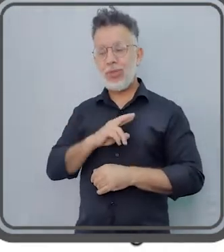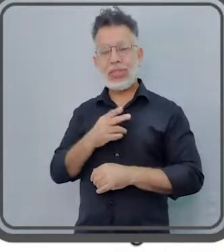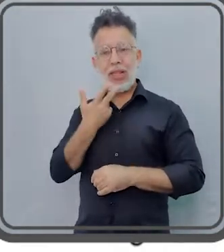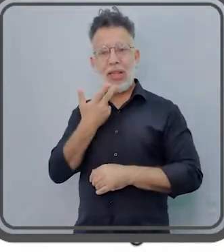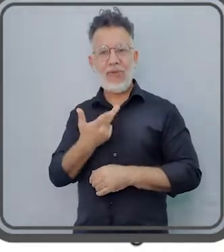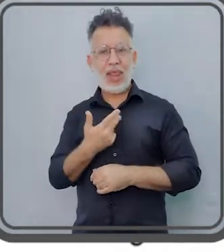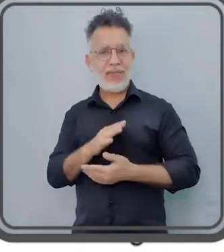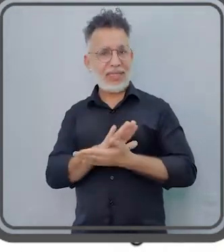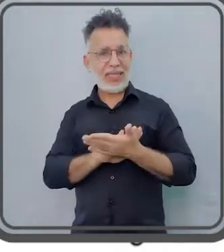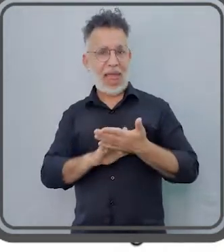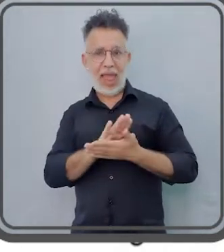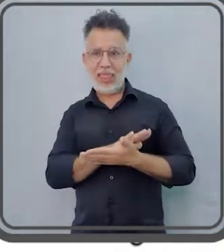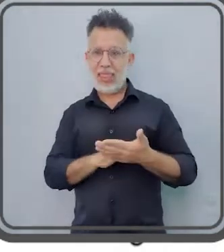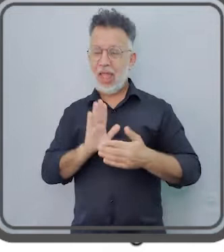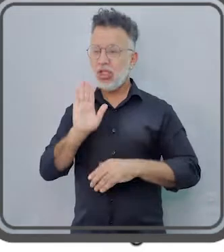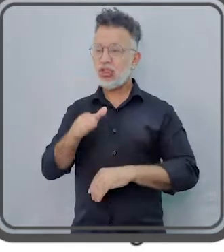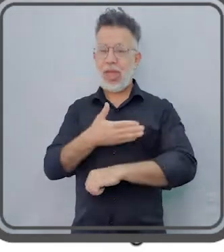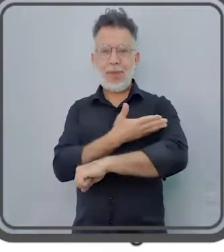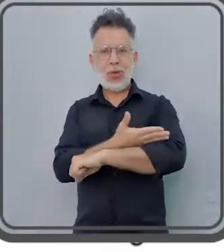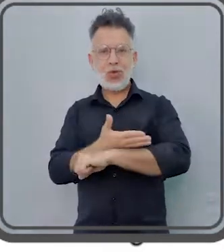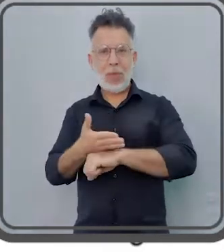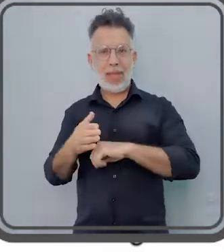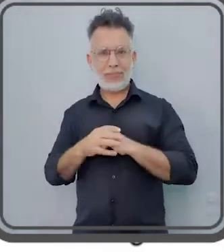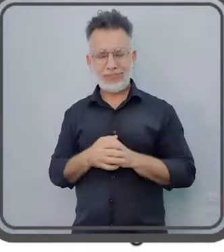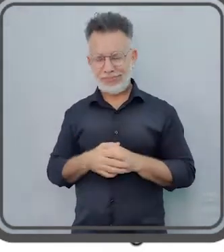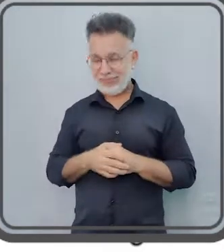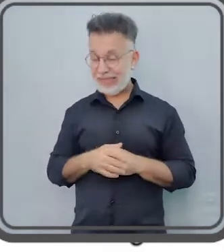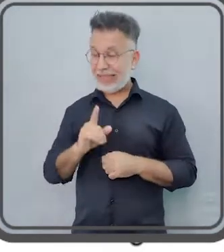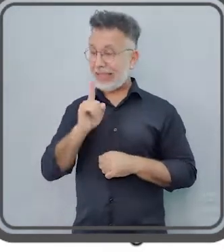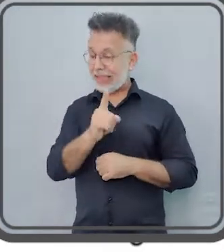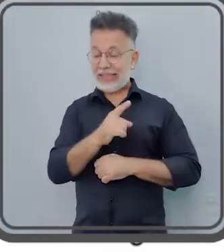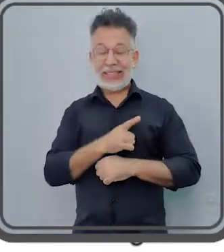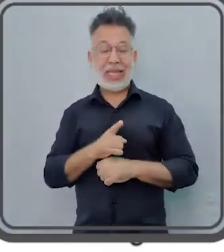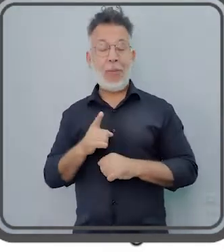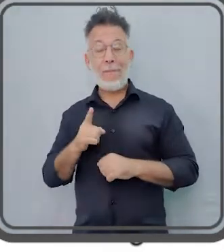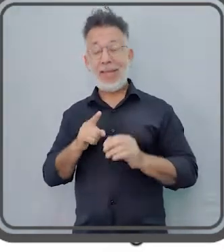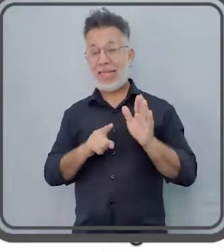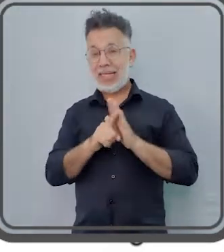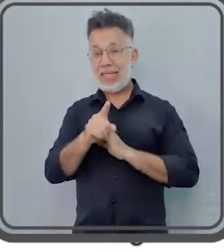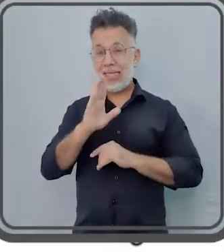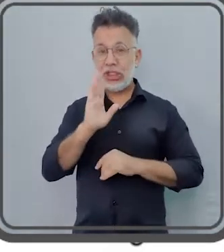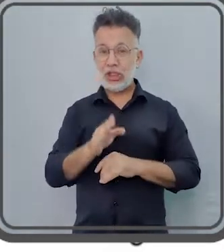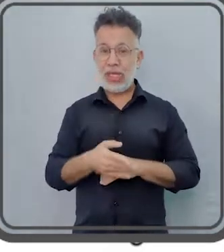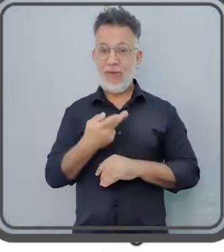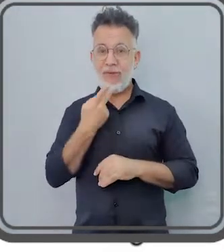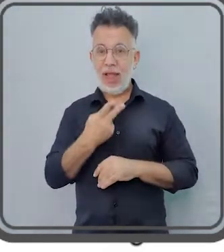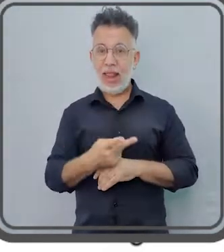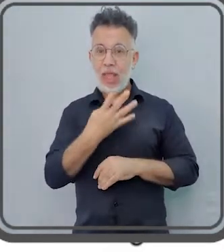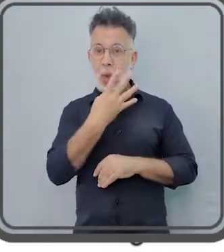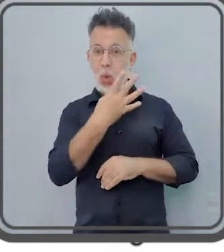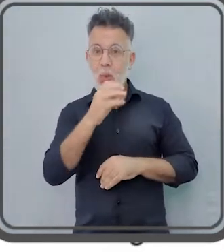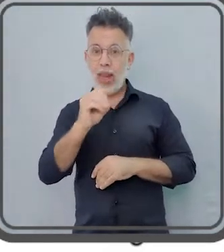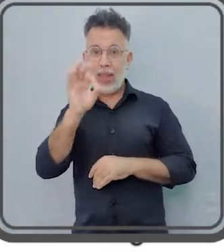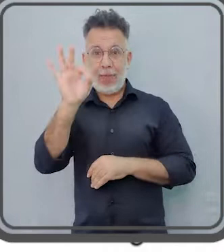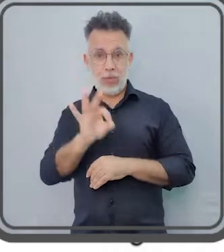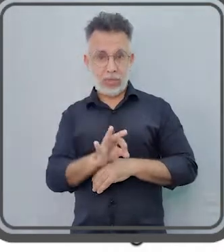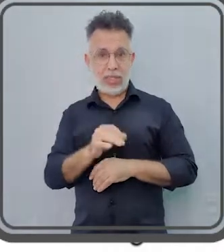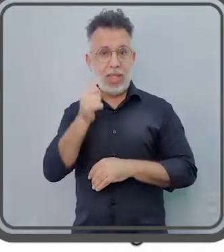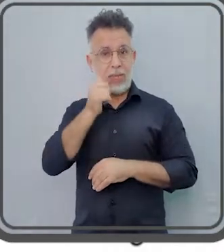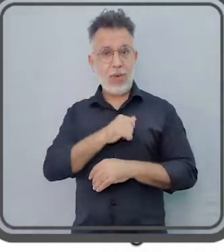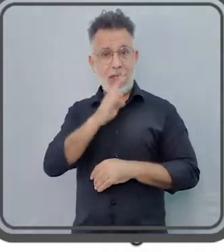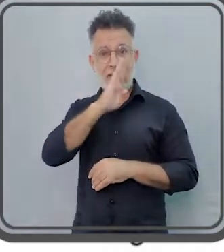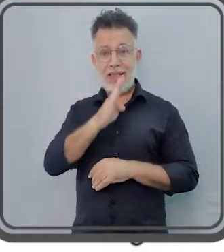nada. Eu me acostumei. O que chancela muito uma pesquisa macro que existe, que comprova que quase 40% das mulheres do Brasil